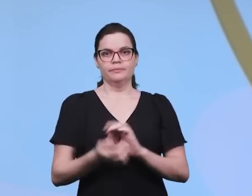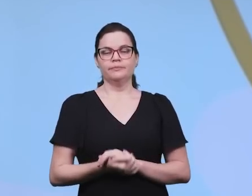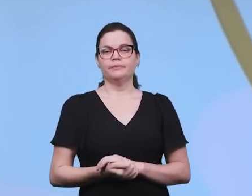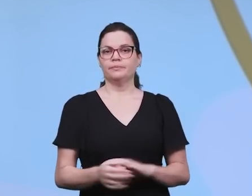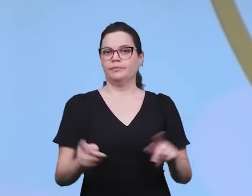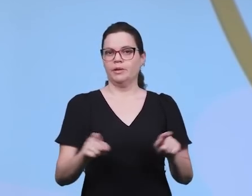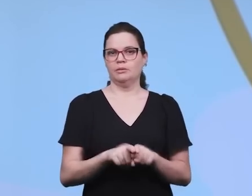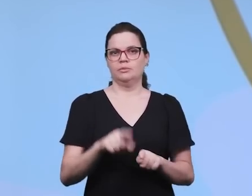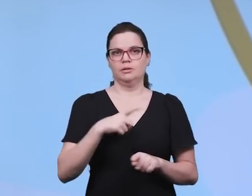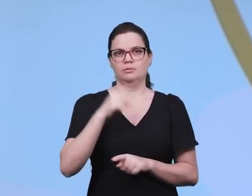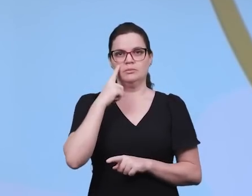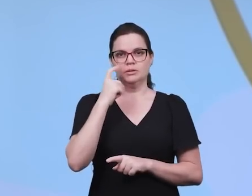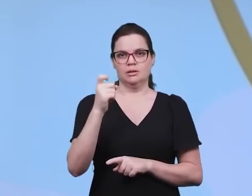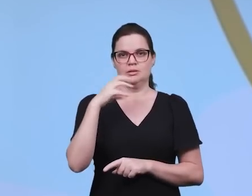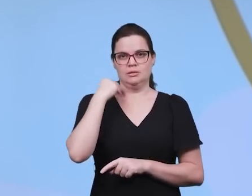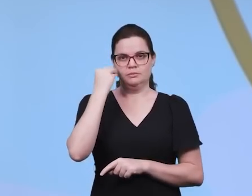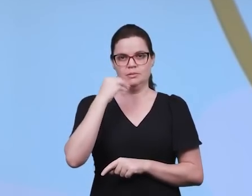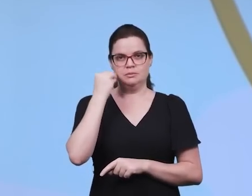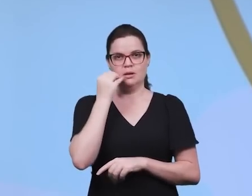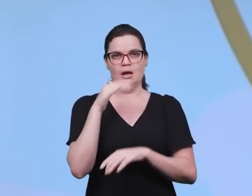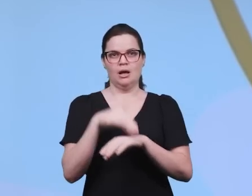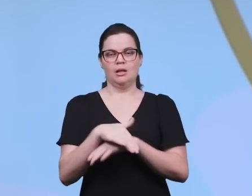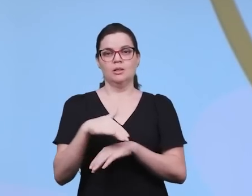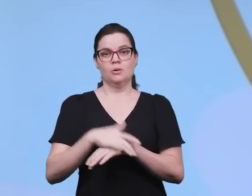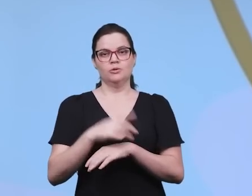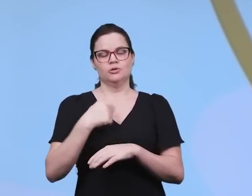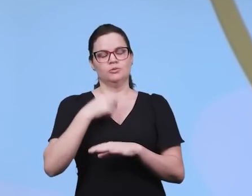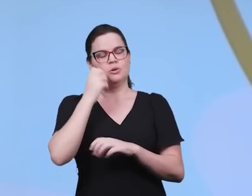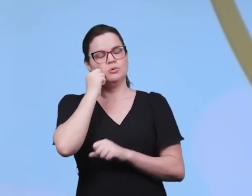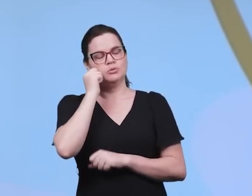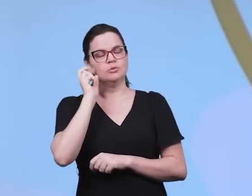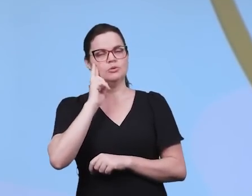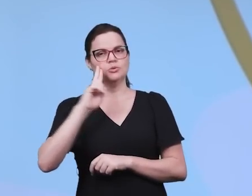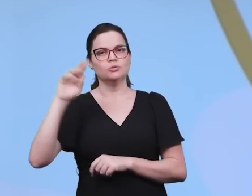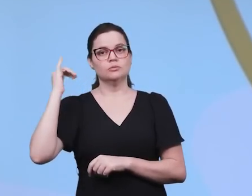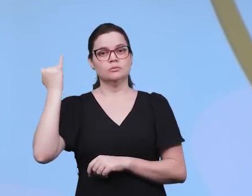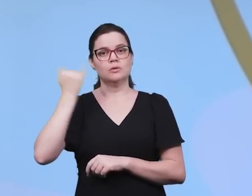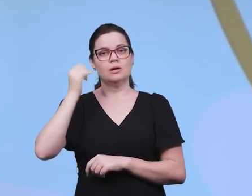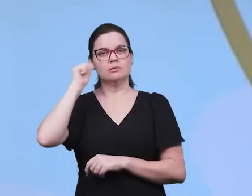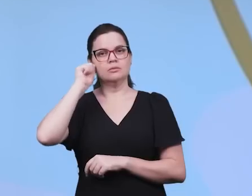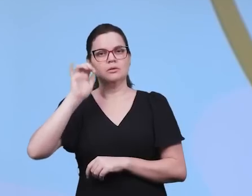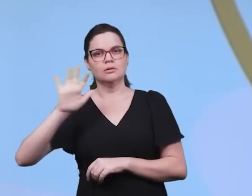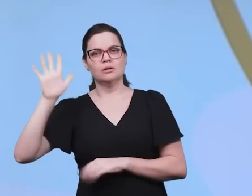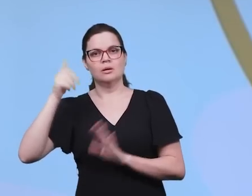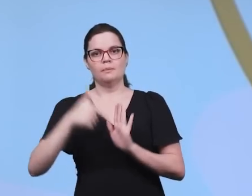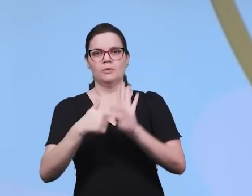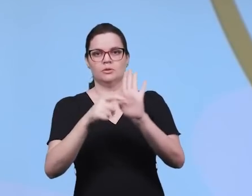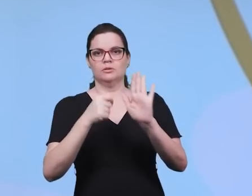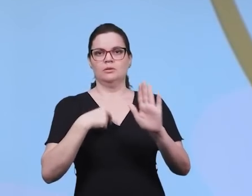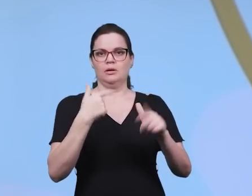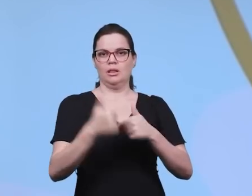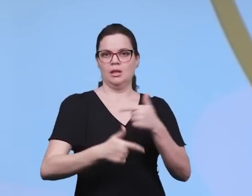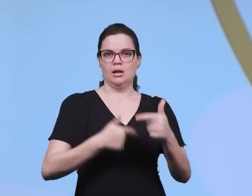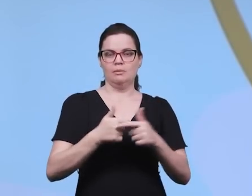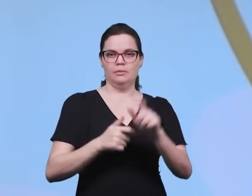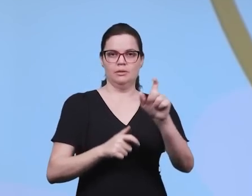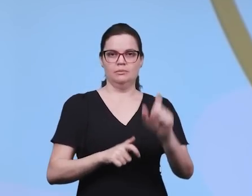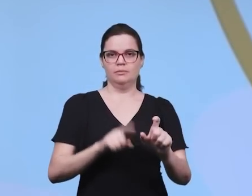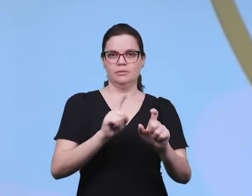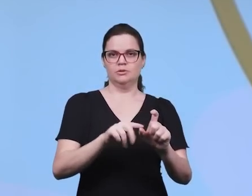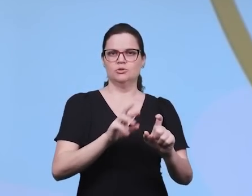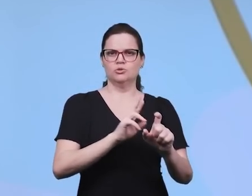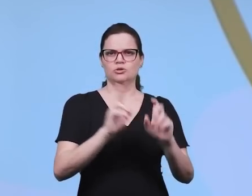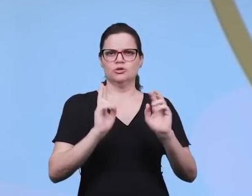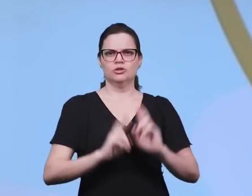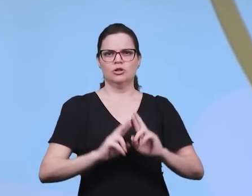muito interessante, que uma certa noite o Senhor me concedeu um sonho mostrando que eu ia trabalhar com pessoas com uma peculiaridade muito